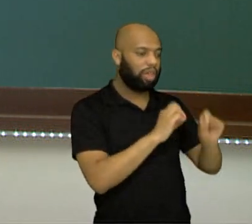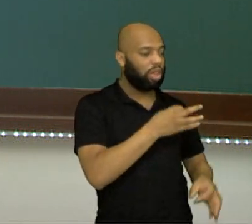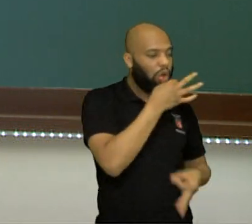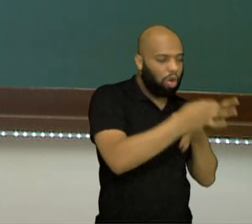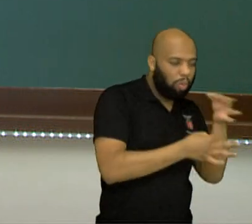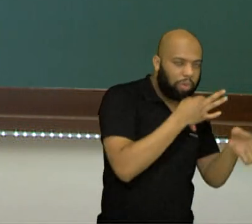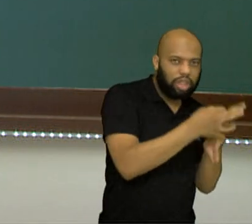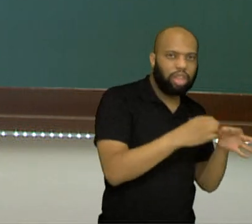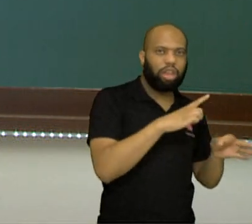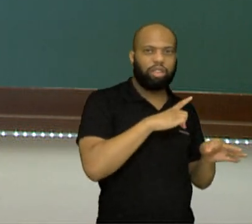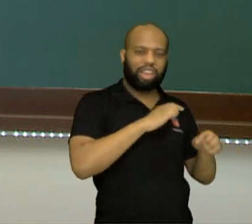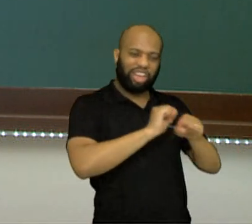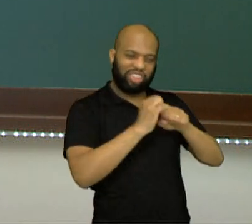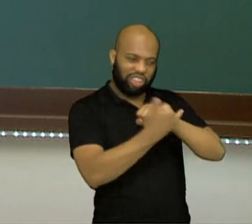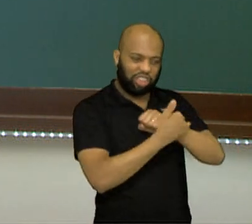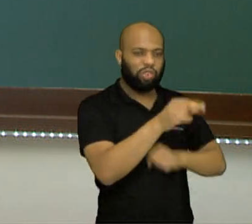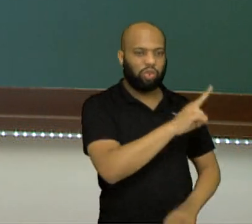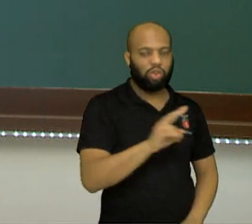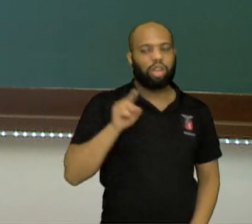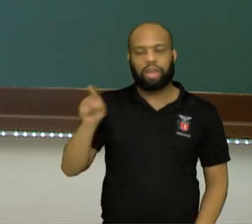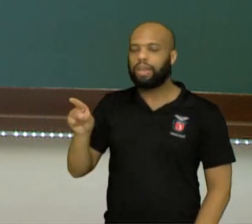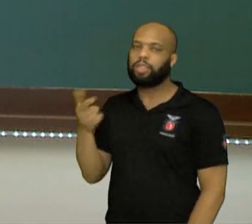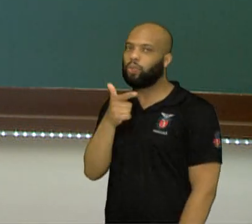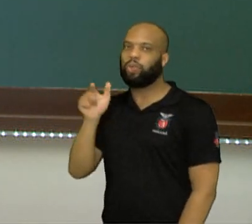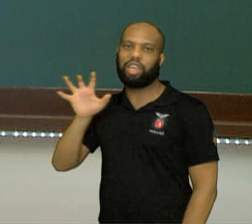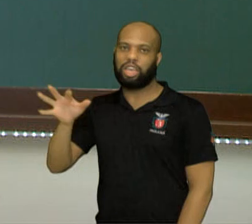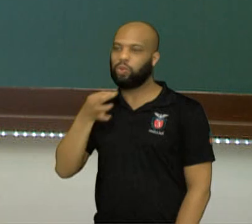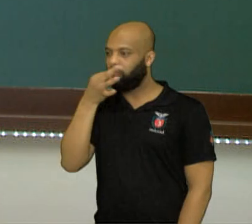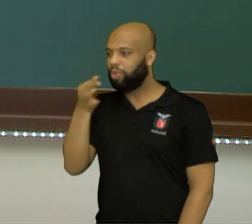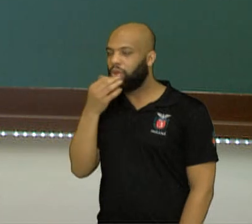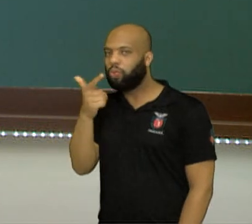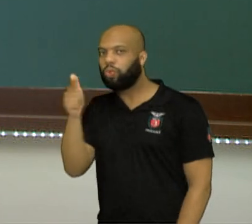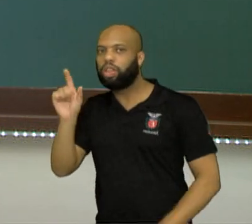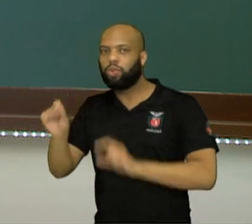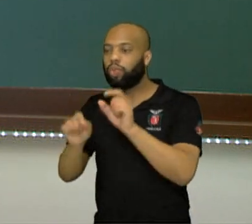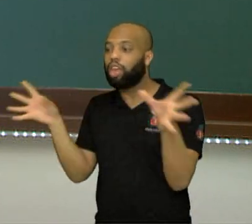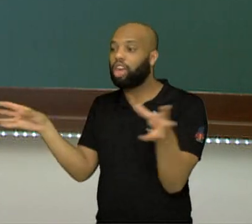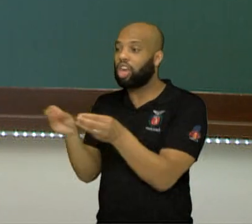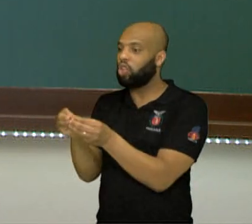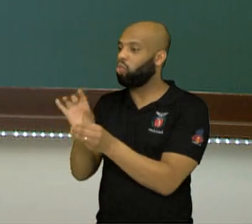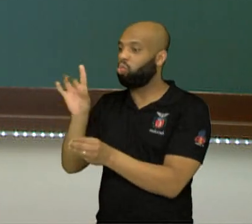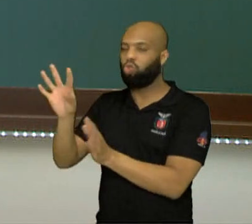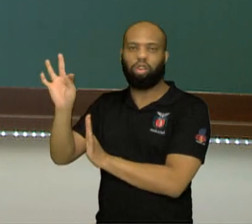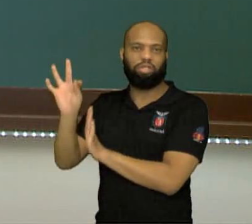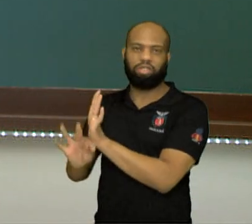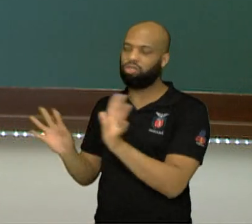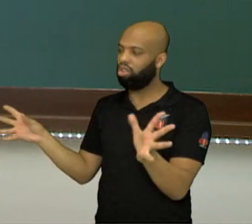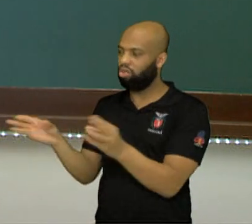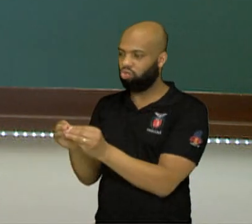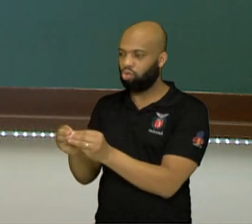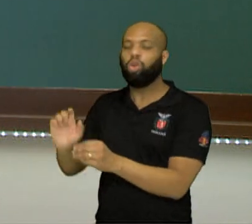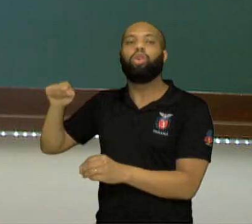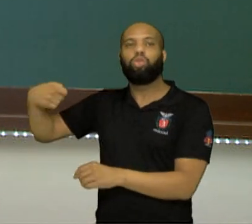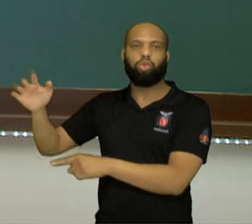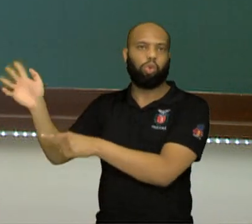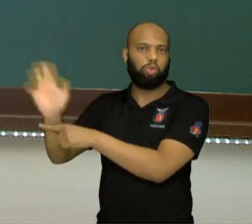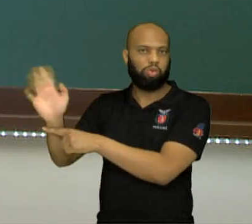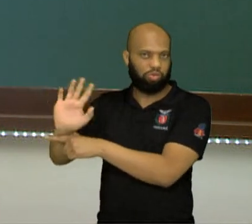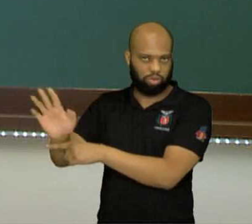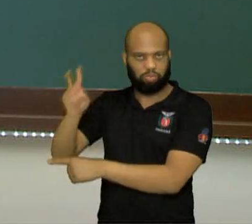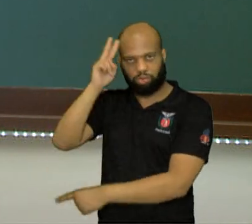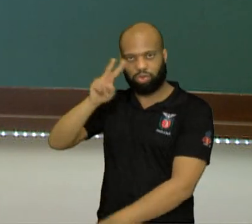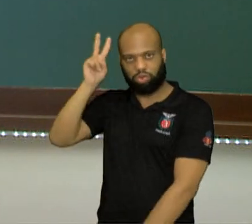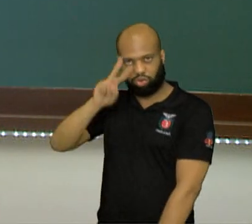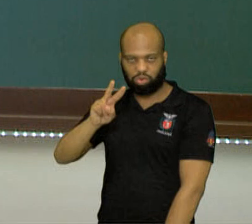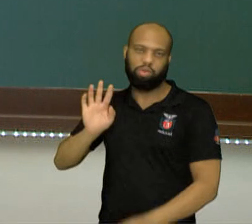opinião é cheio de adjetivo lá esse Outro não esse aqui é um resuminho e vai resumir o nosso o